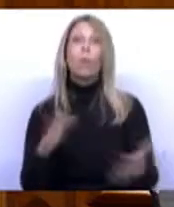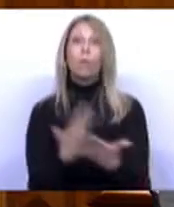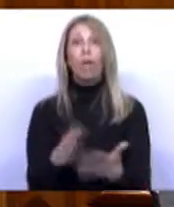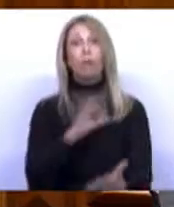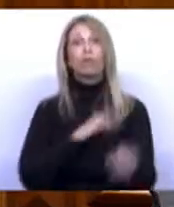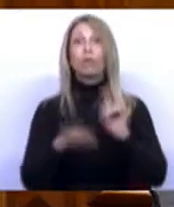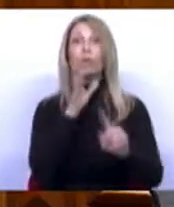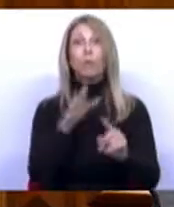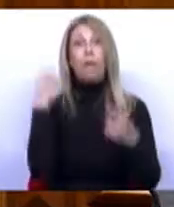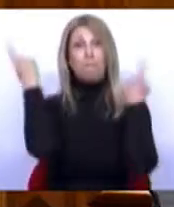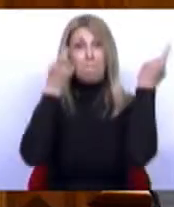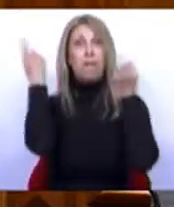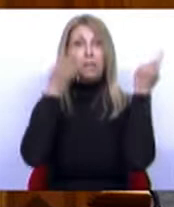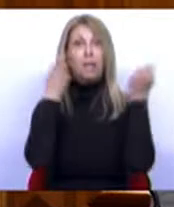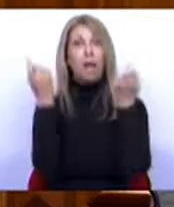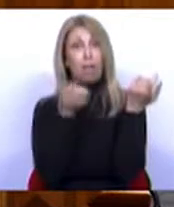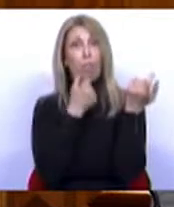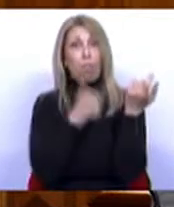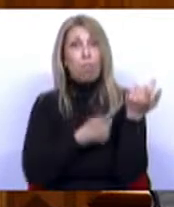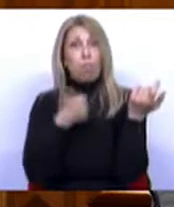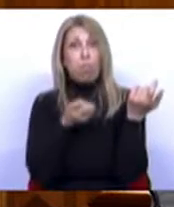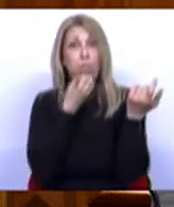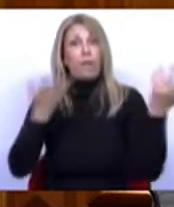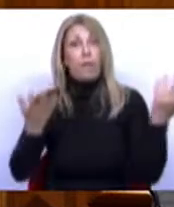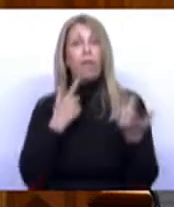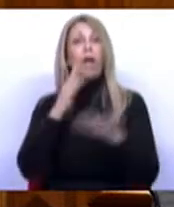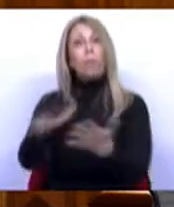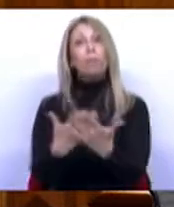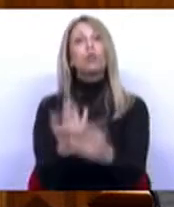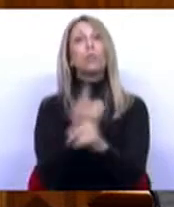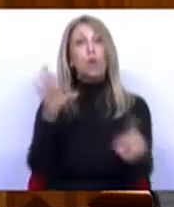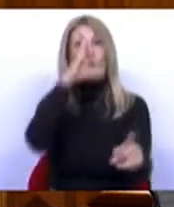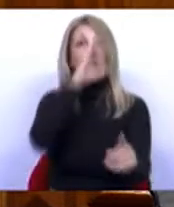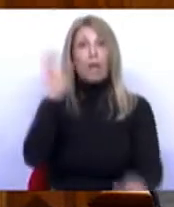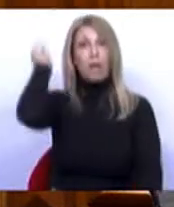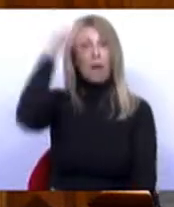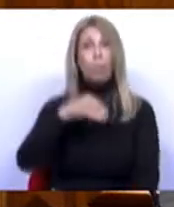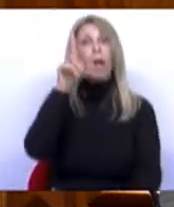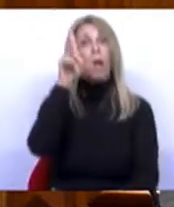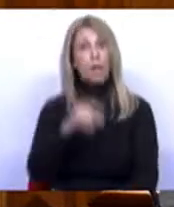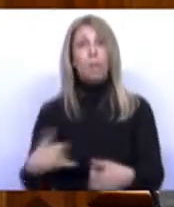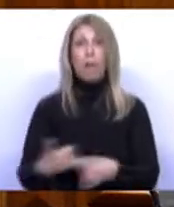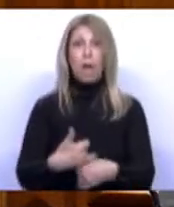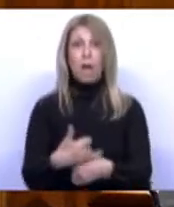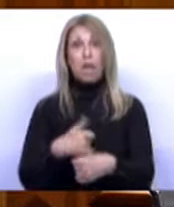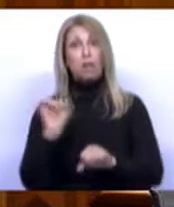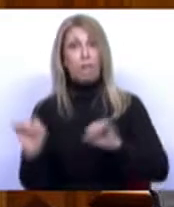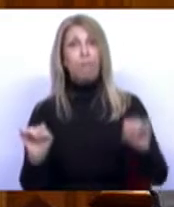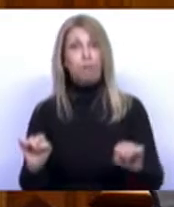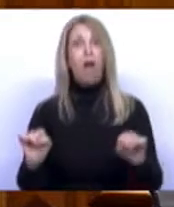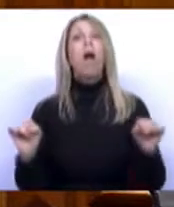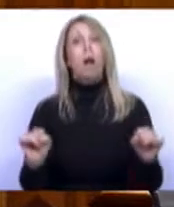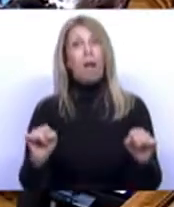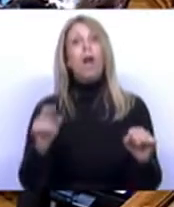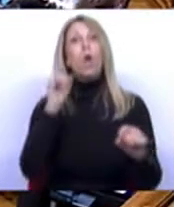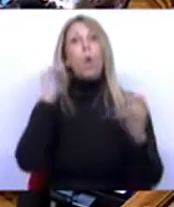sobre a bondade dessa proposta, porque tanto o Governo da República como os Governos Regionais estão de acordo que esta é uma boa medida e eficaz para responder à